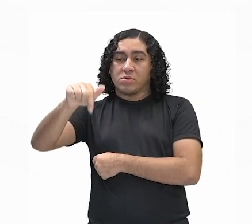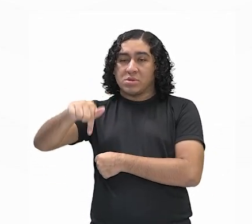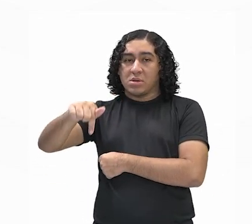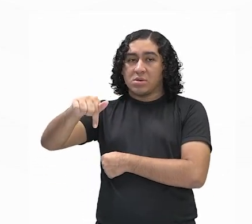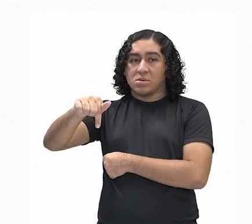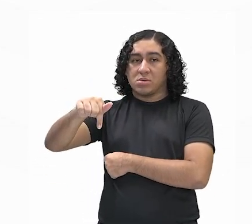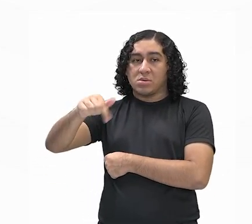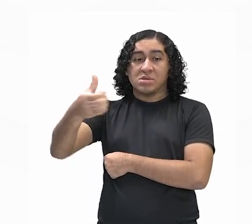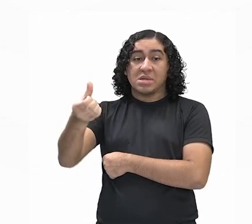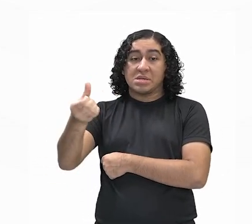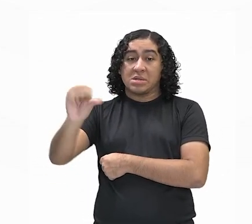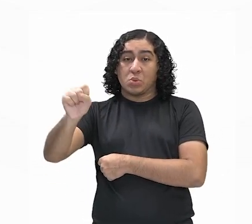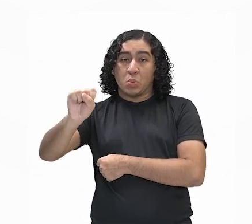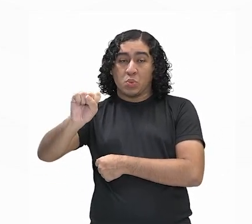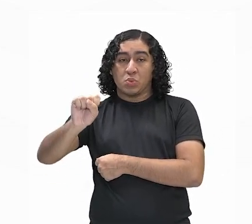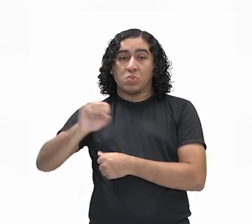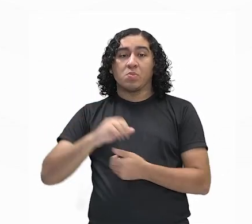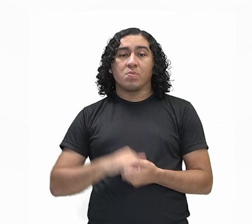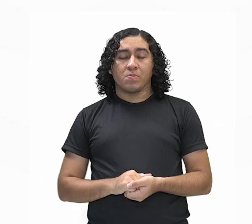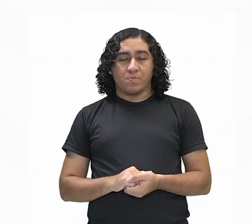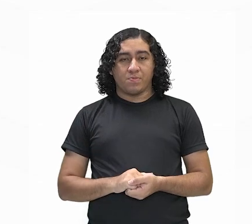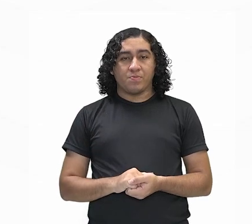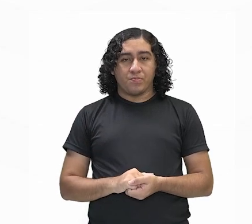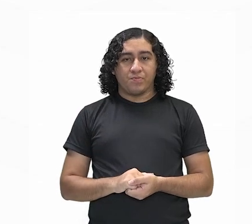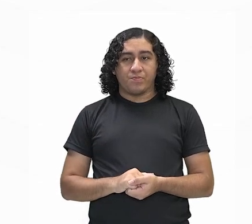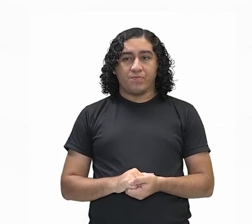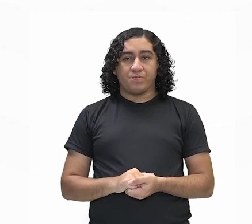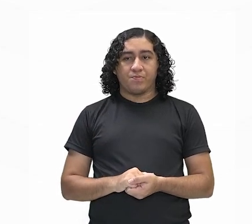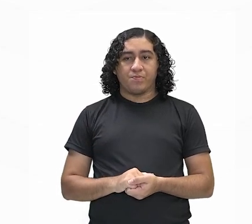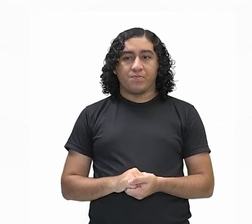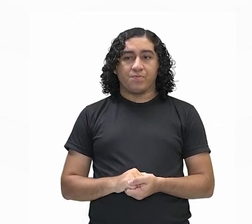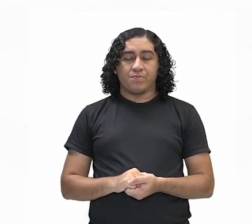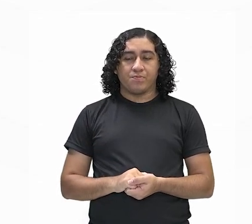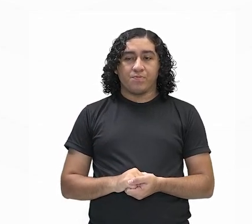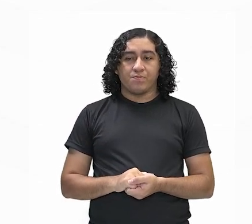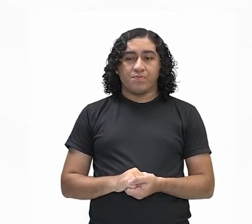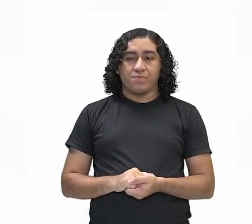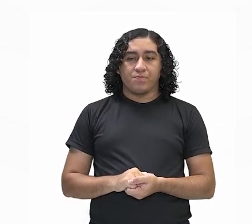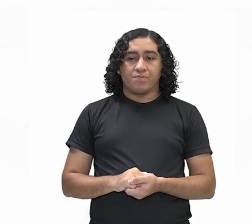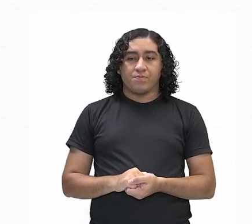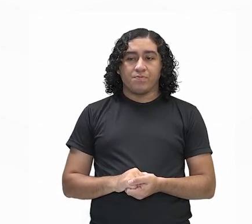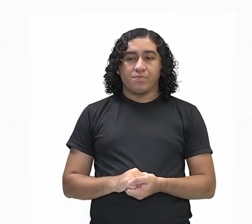1968, tá, turma? E o Clube de Roma reuniu ali